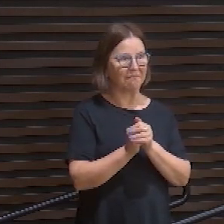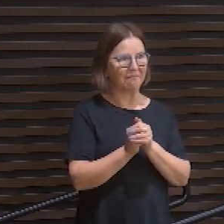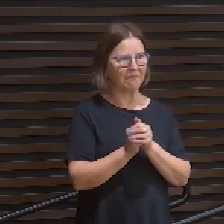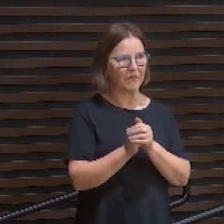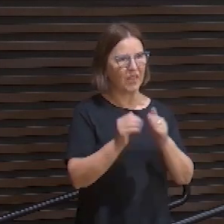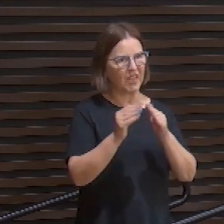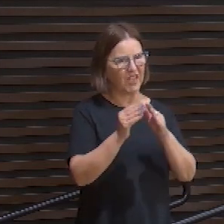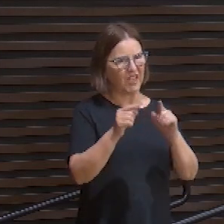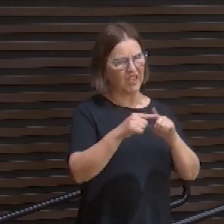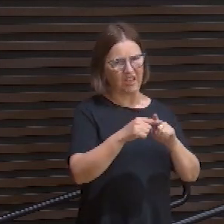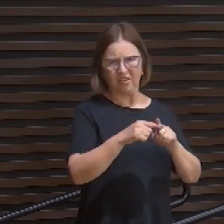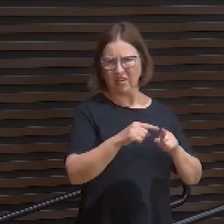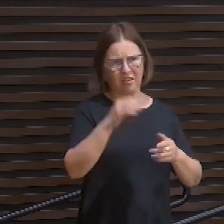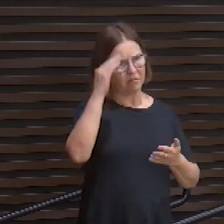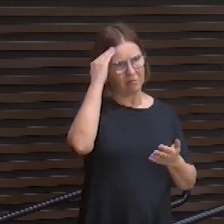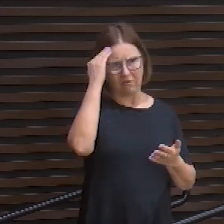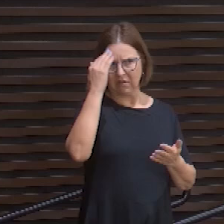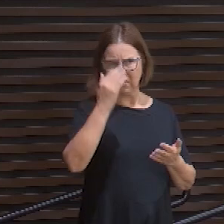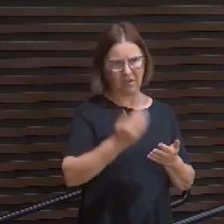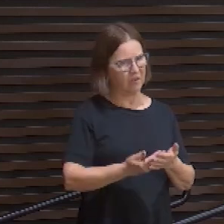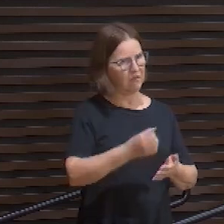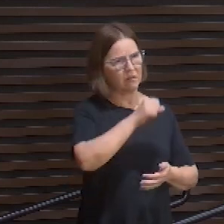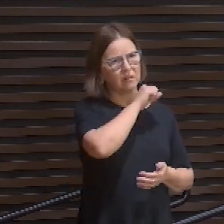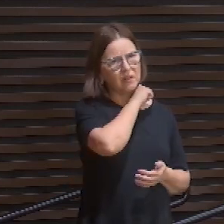Igreja que não crê no sacrifício de Jesus Cristo.